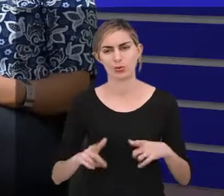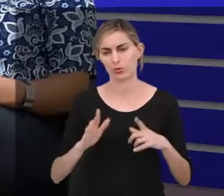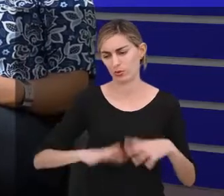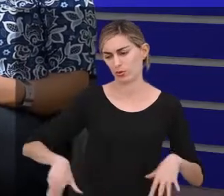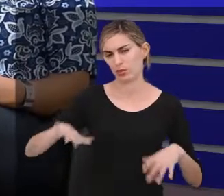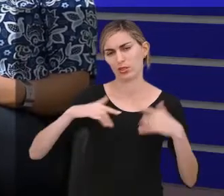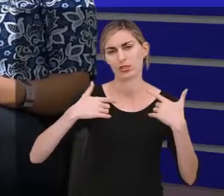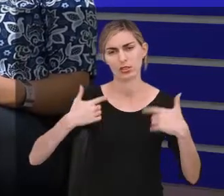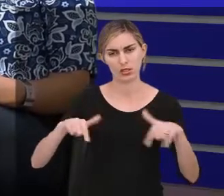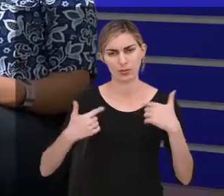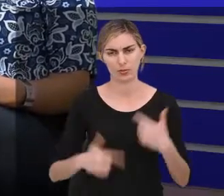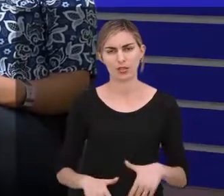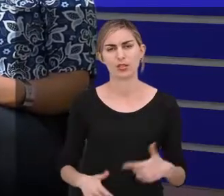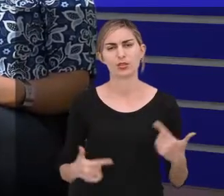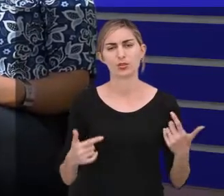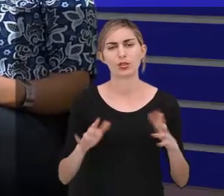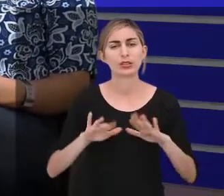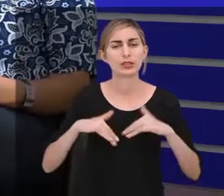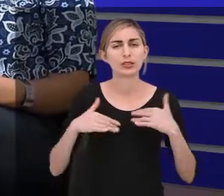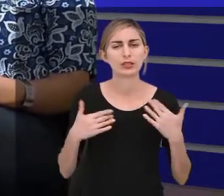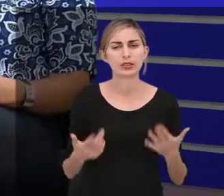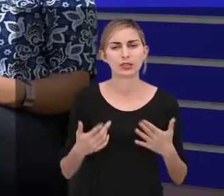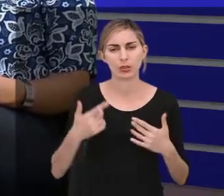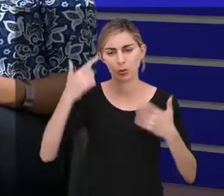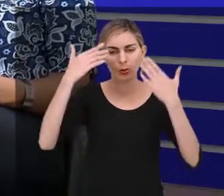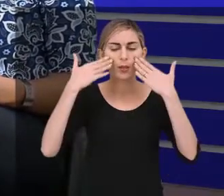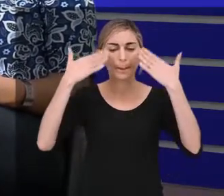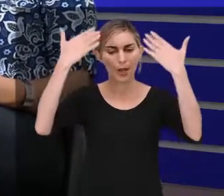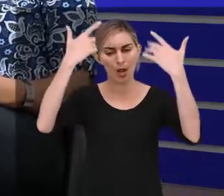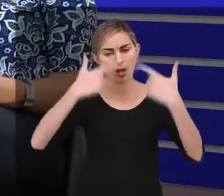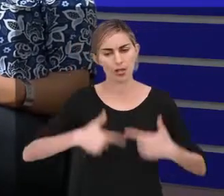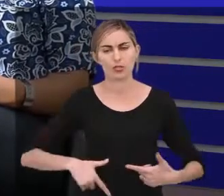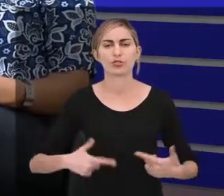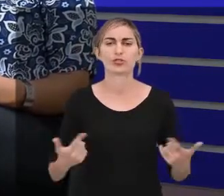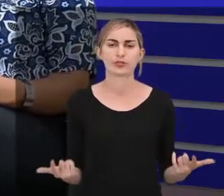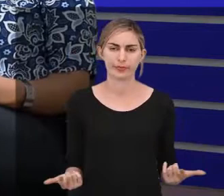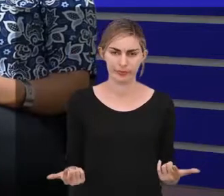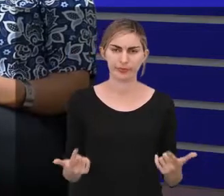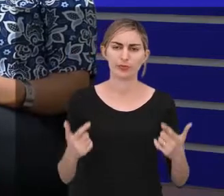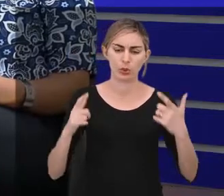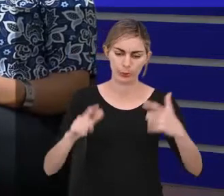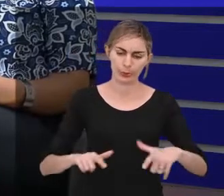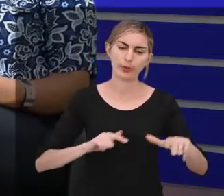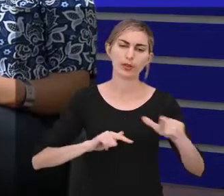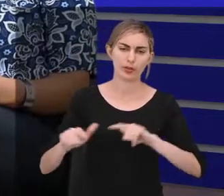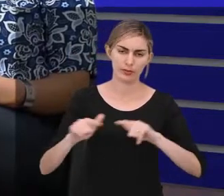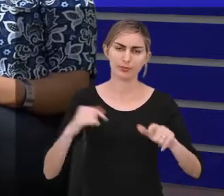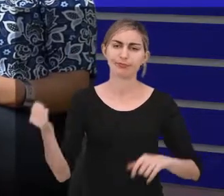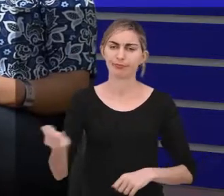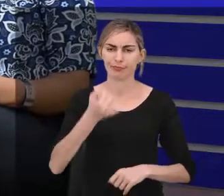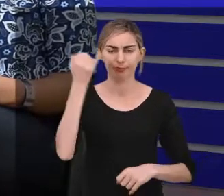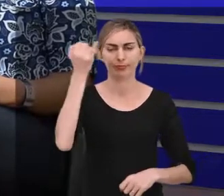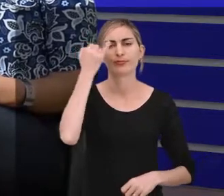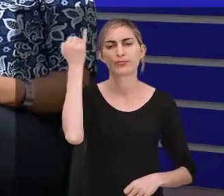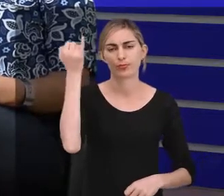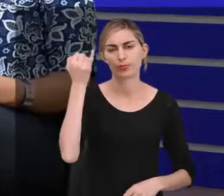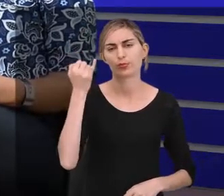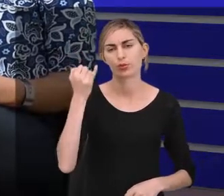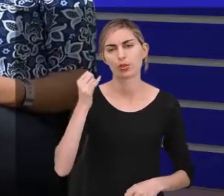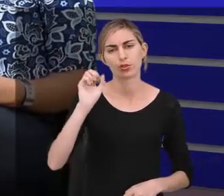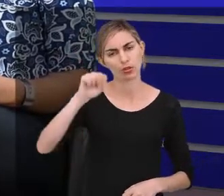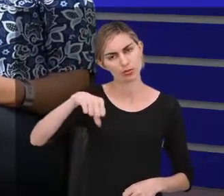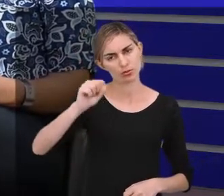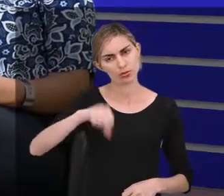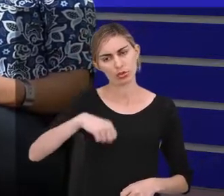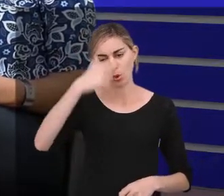as pessoas também estão nos vendo. Então, nossa imagem transpassa o ambiente de trabalho também. É importante a gente